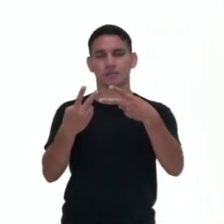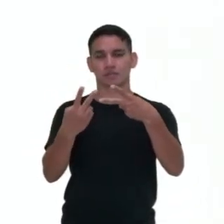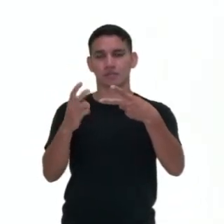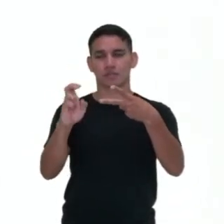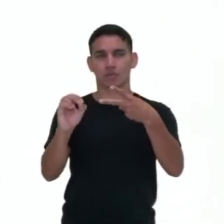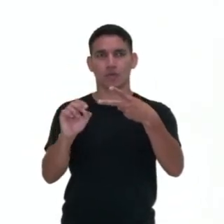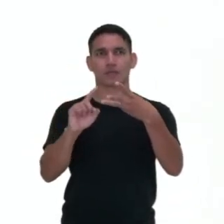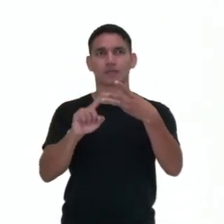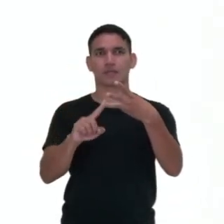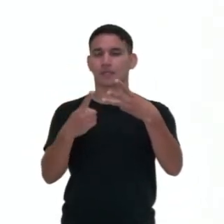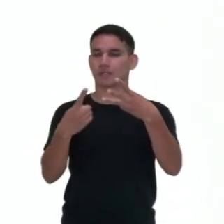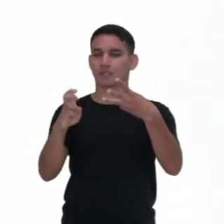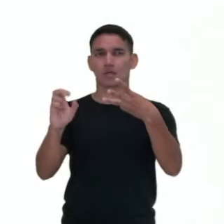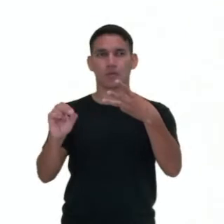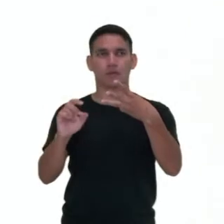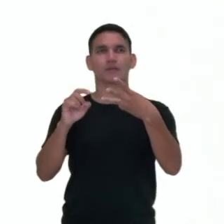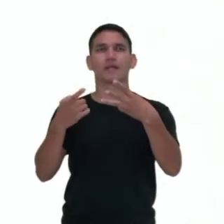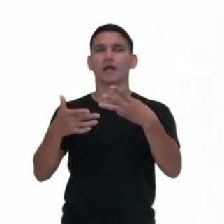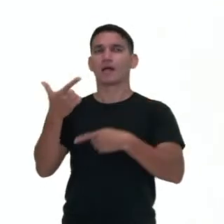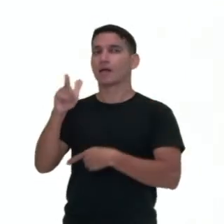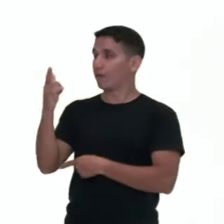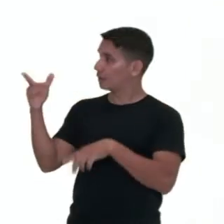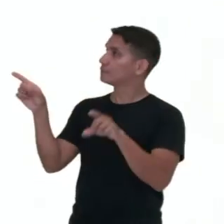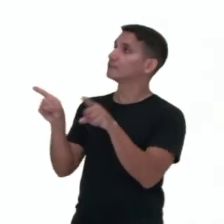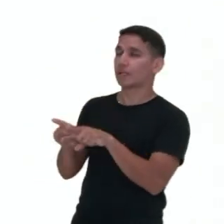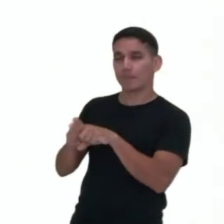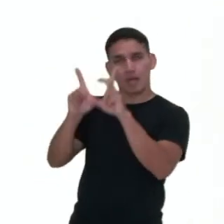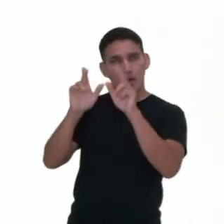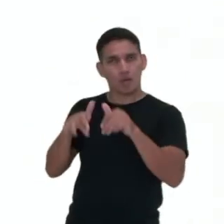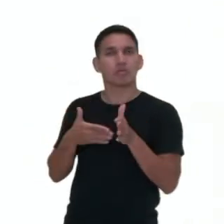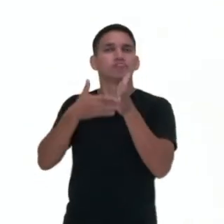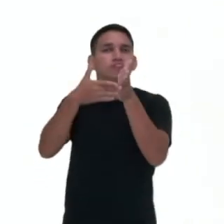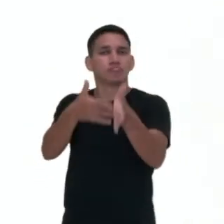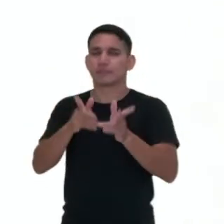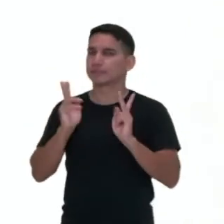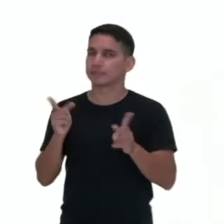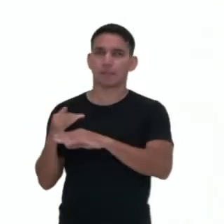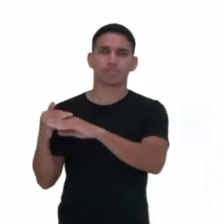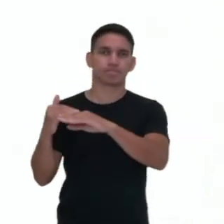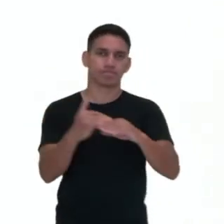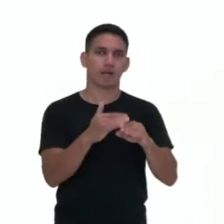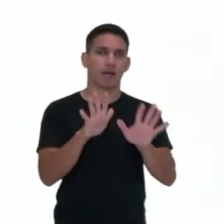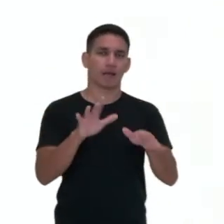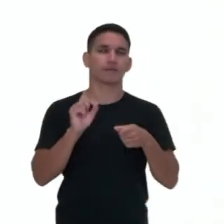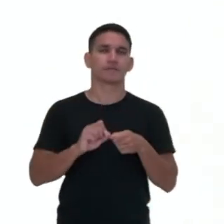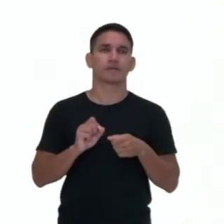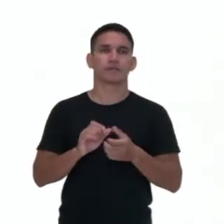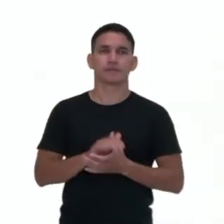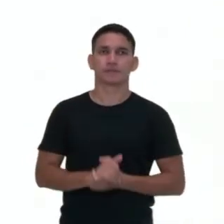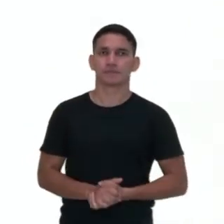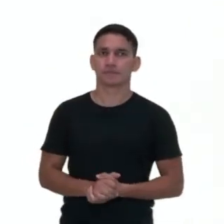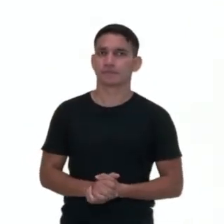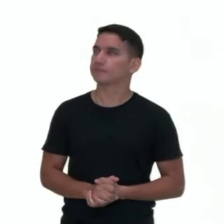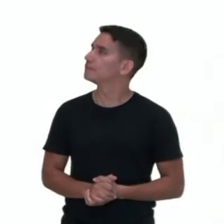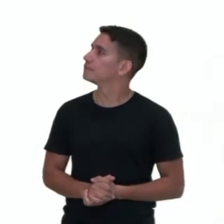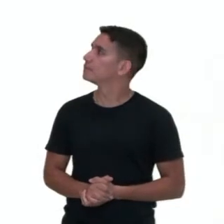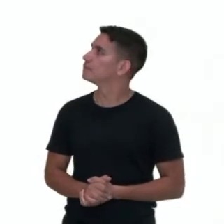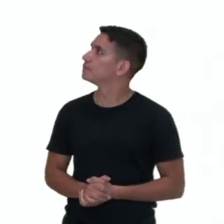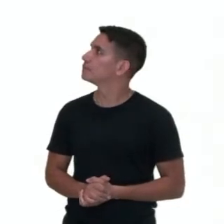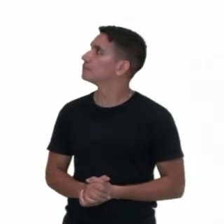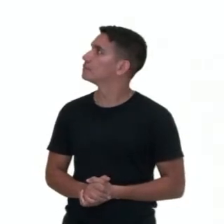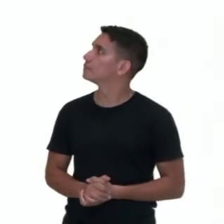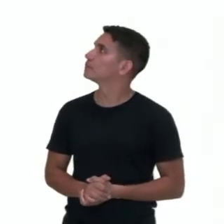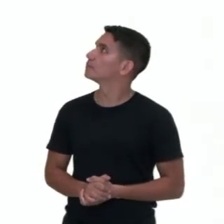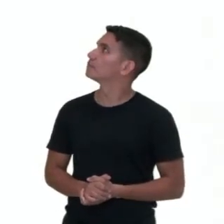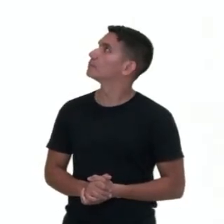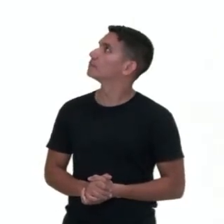soma. Aqui também, ó, multipliquei, 4 vezes 200 dá 800, mais 2 vezes 100, resultado